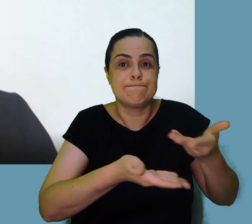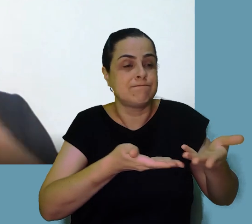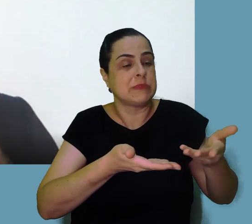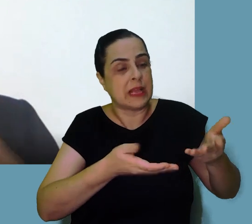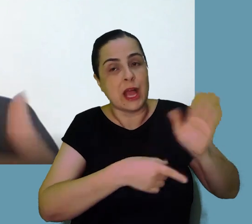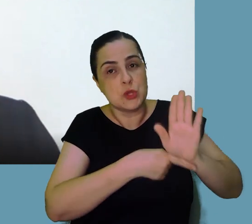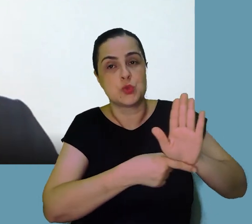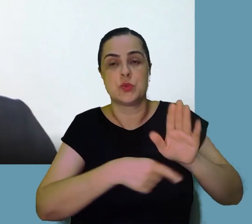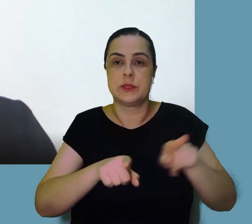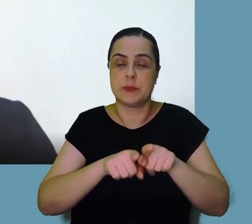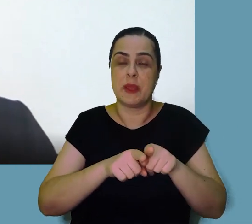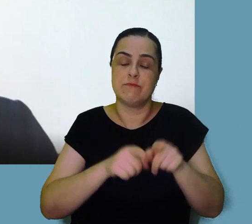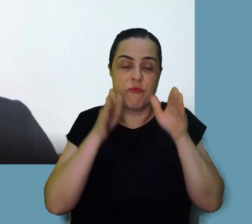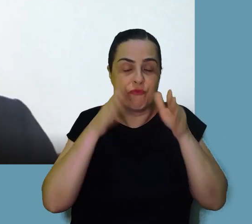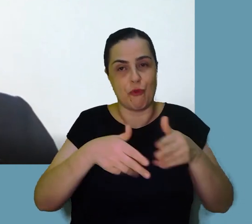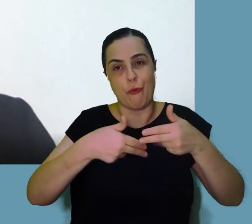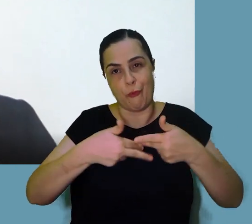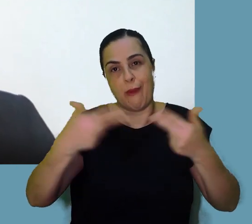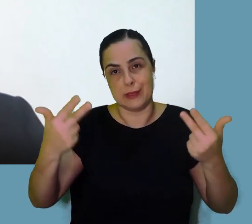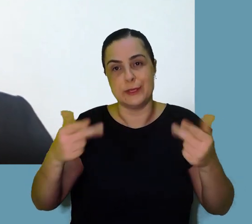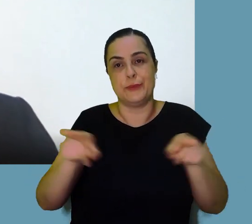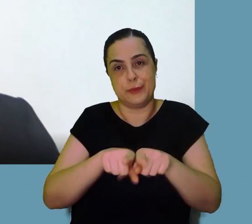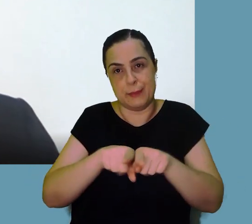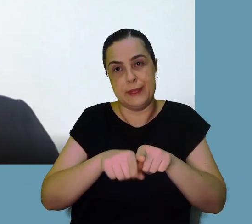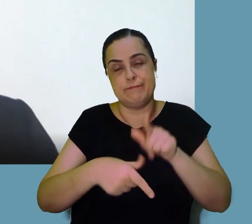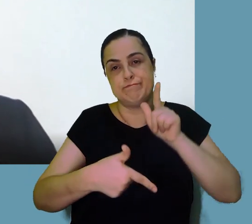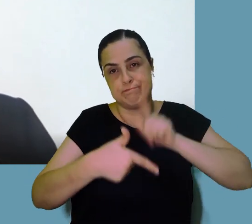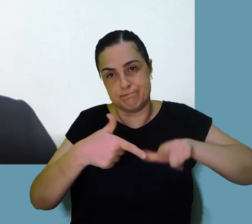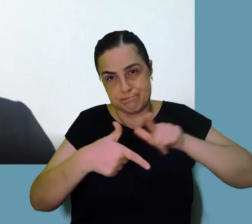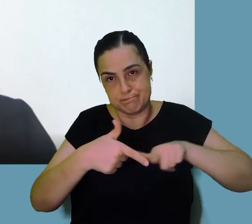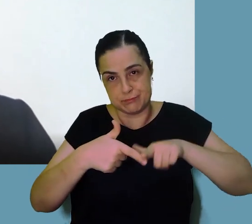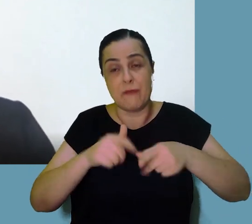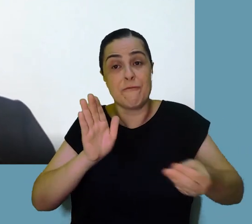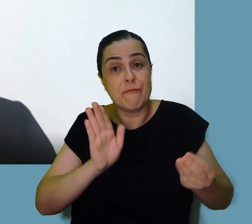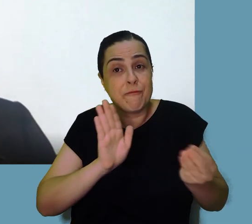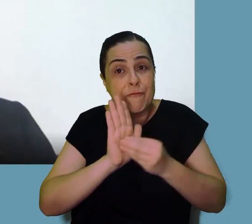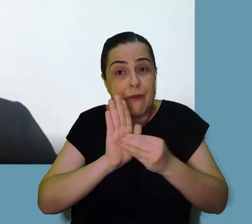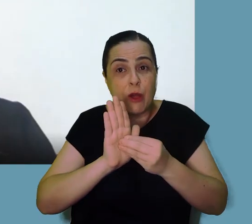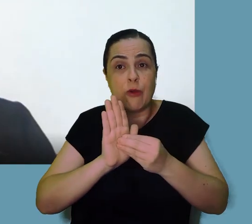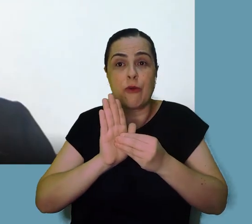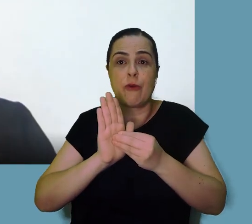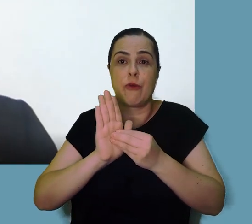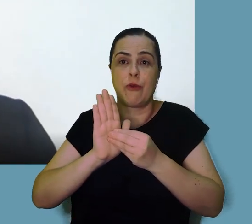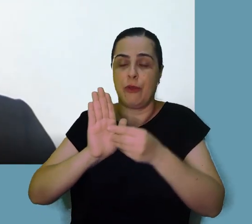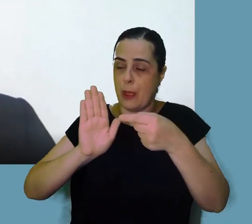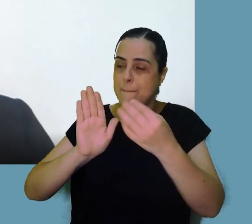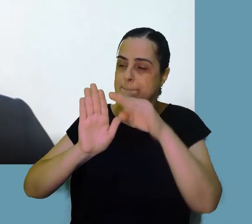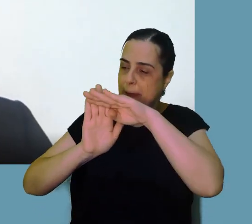tudo que a gente vem acompanhando dos projetos, né? Então, e por isso também a importância dessas iniciativas que a gente vem